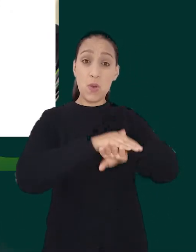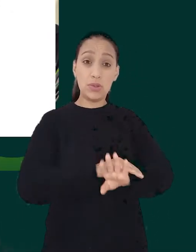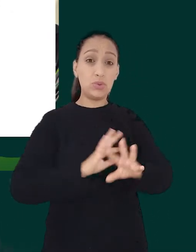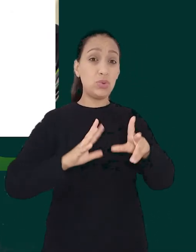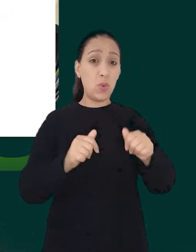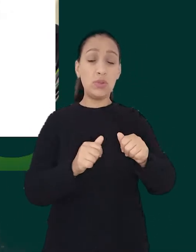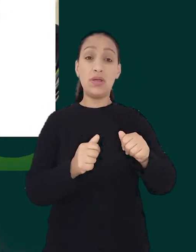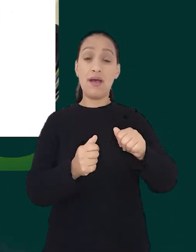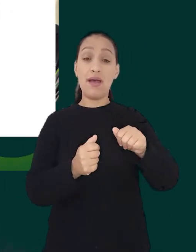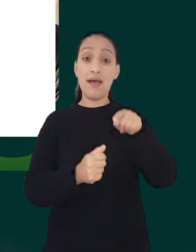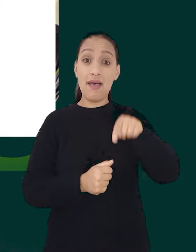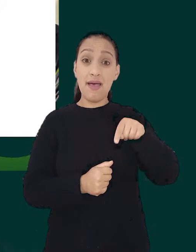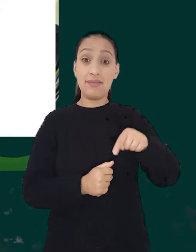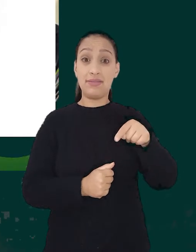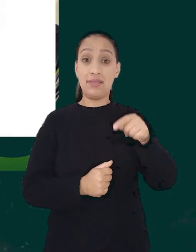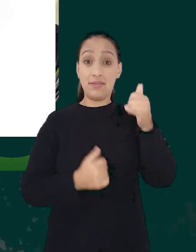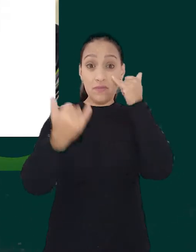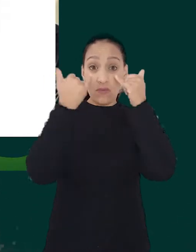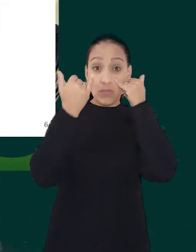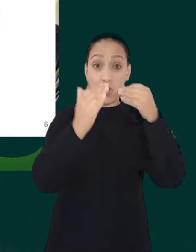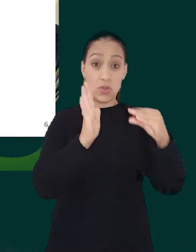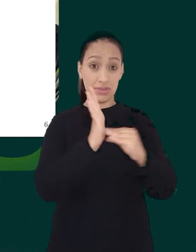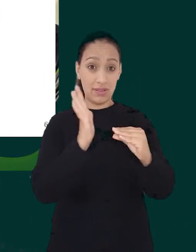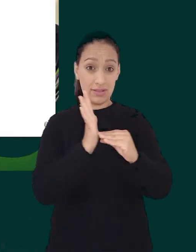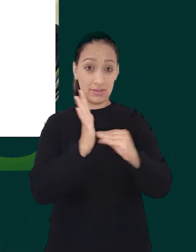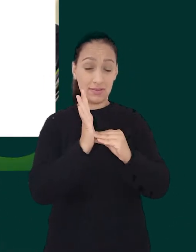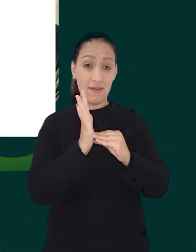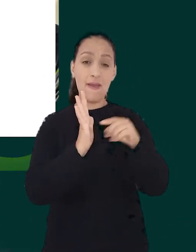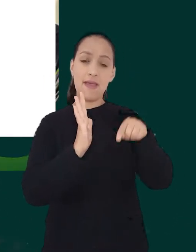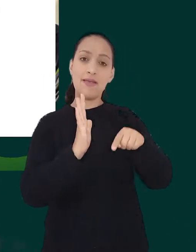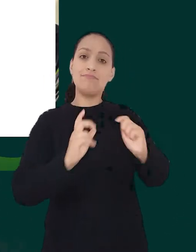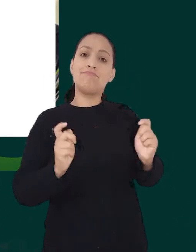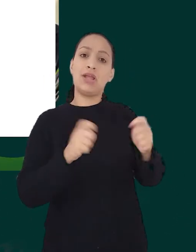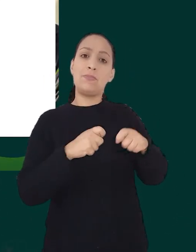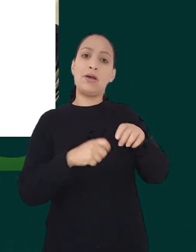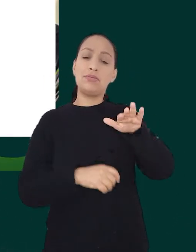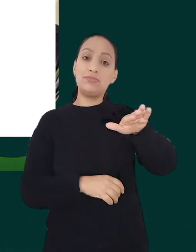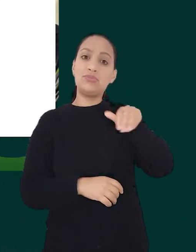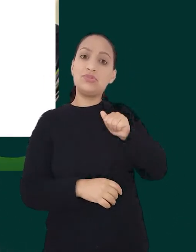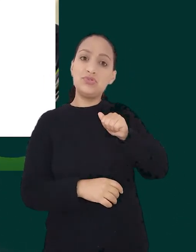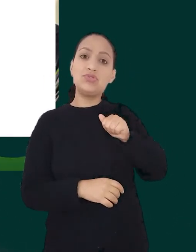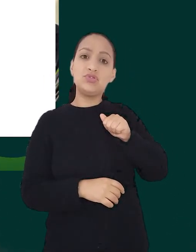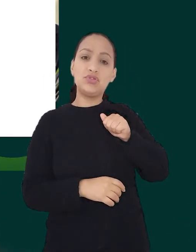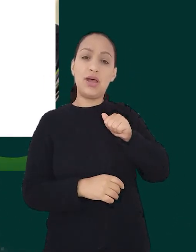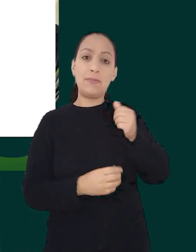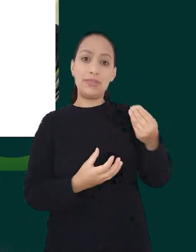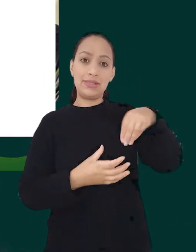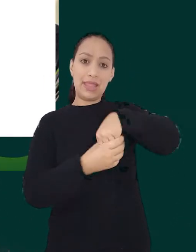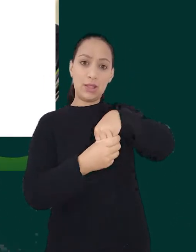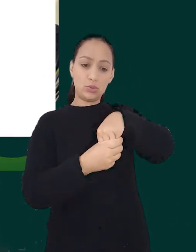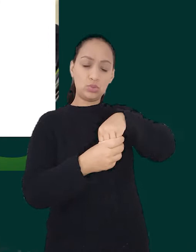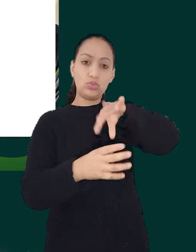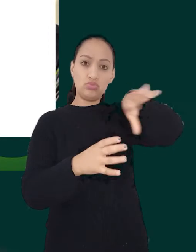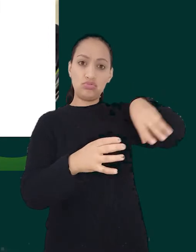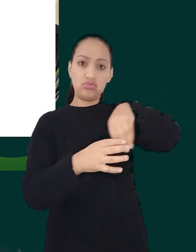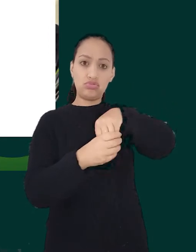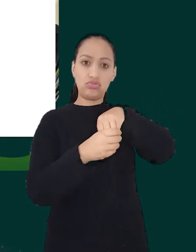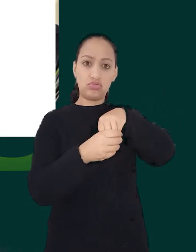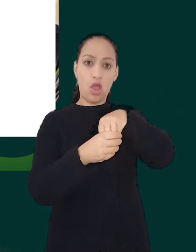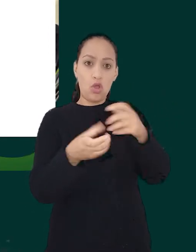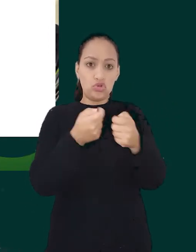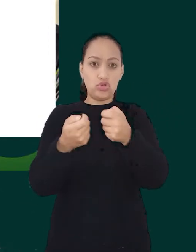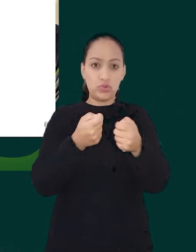essa quantidade de dados numa behavior tree, ele pôde puxar essa behavior tree para dentro do jogo, e esse